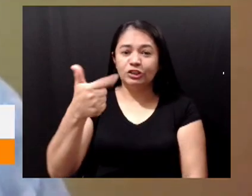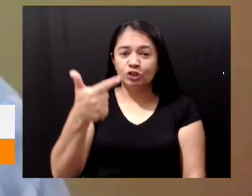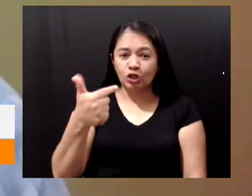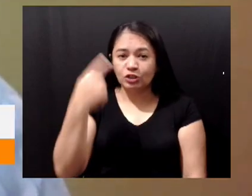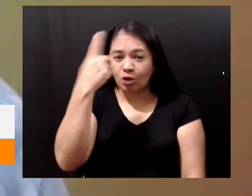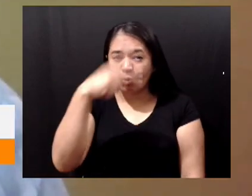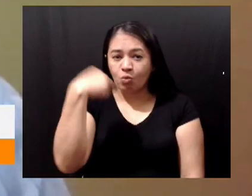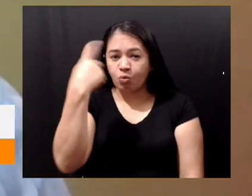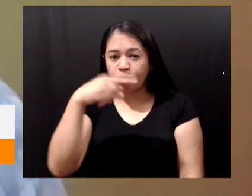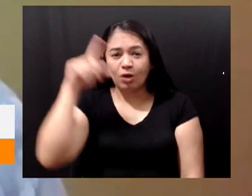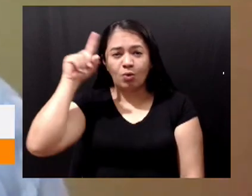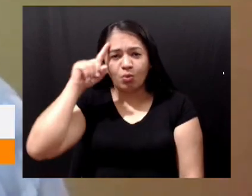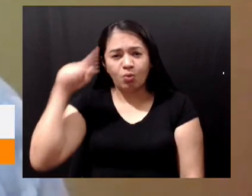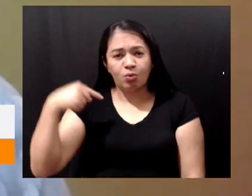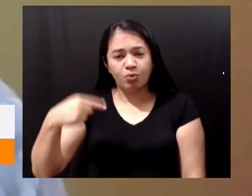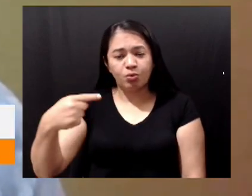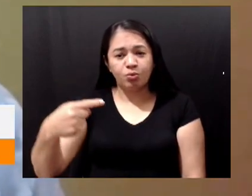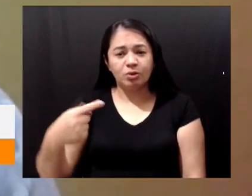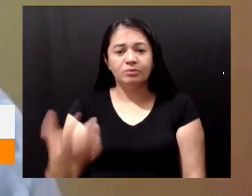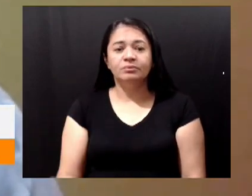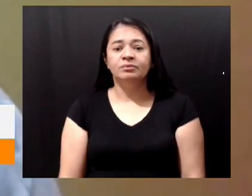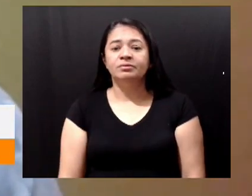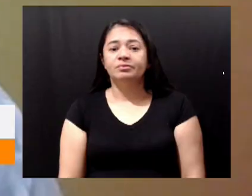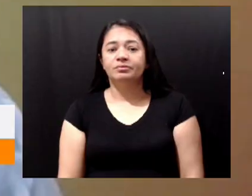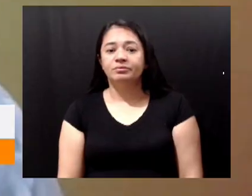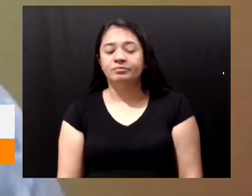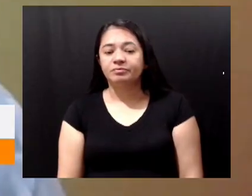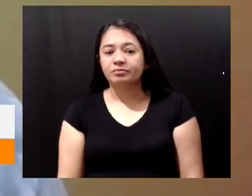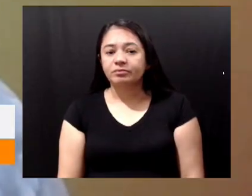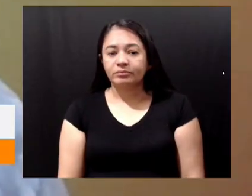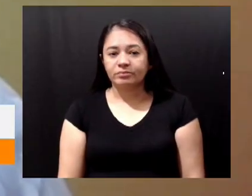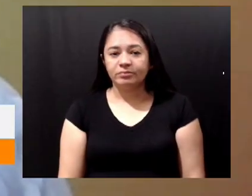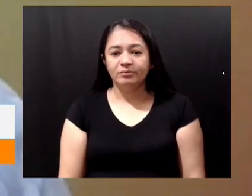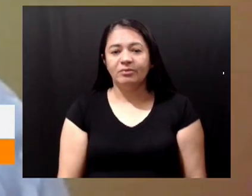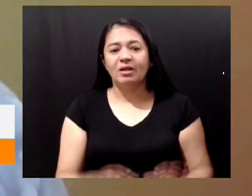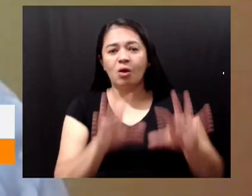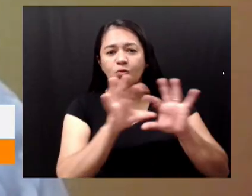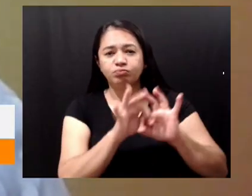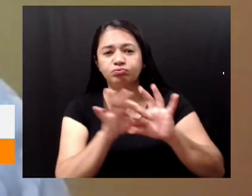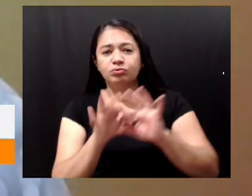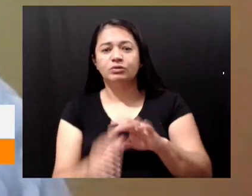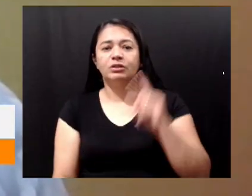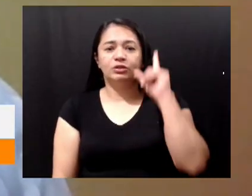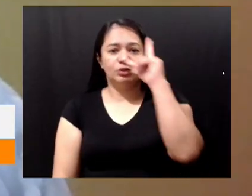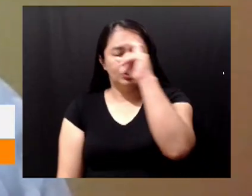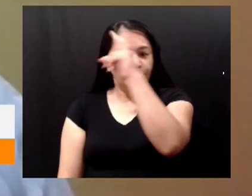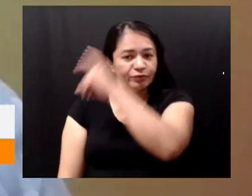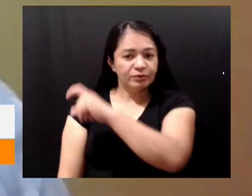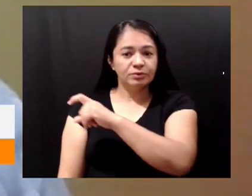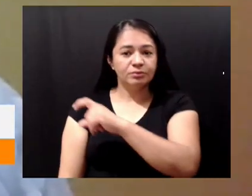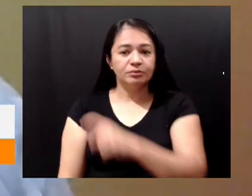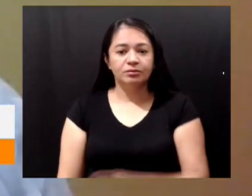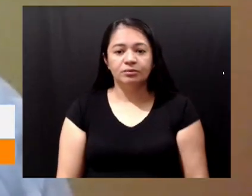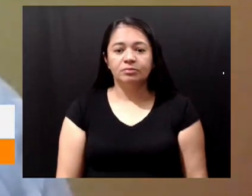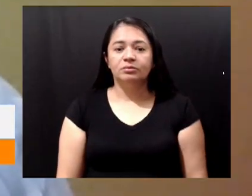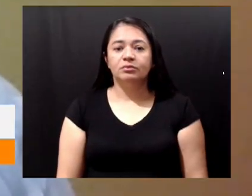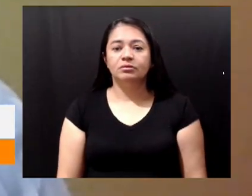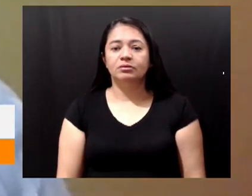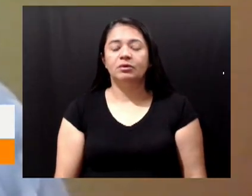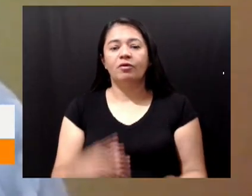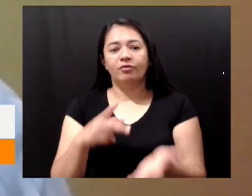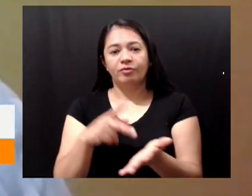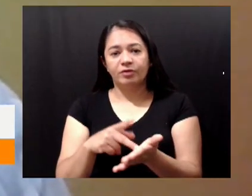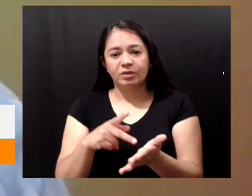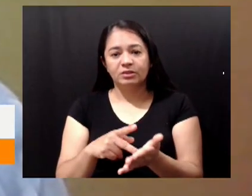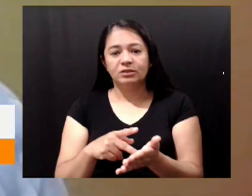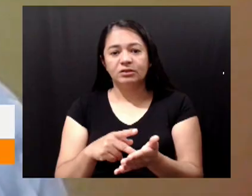casa, e isso tudo é um contexto bem complexo, né? E que, de fato, ele traz muitos